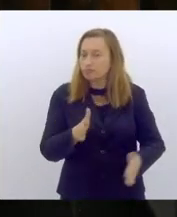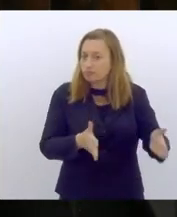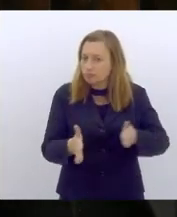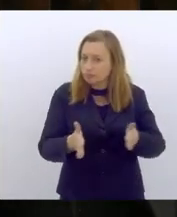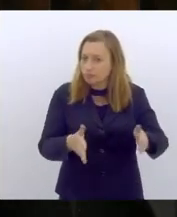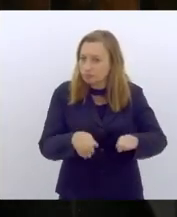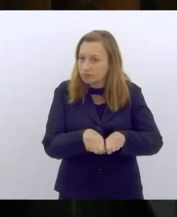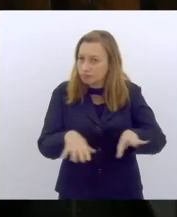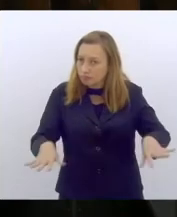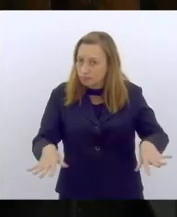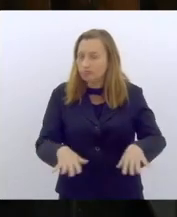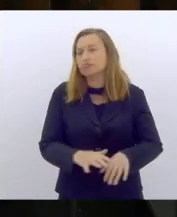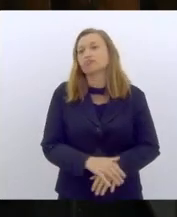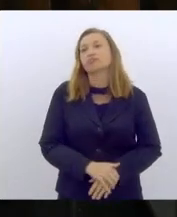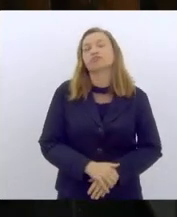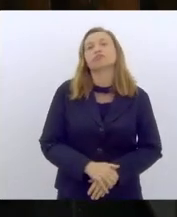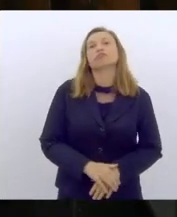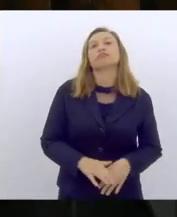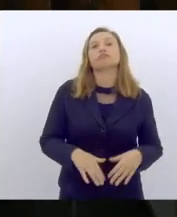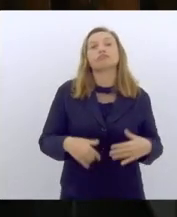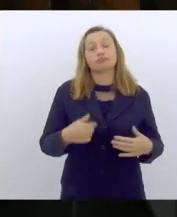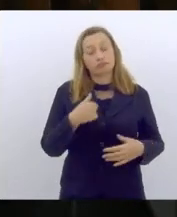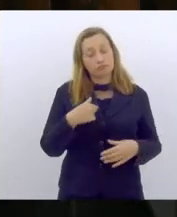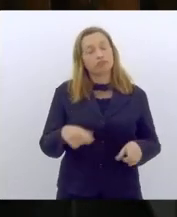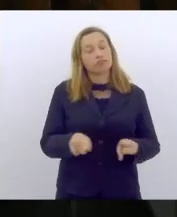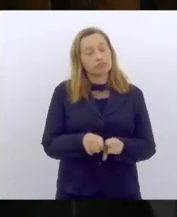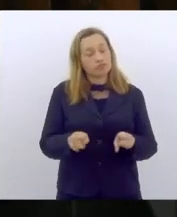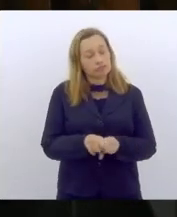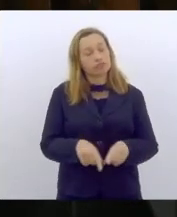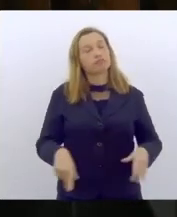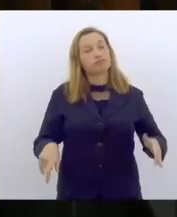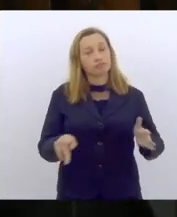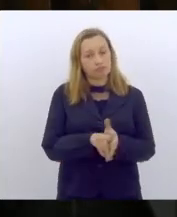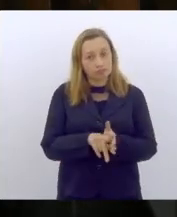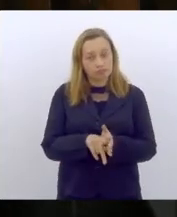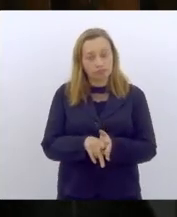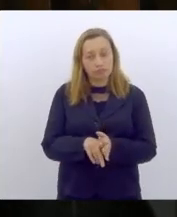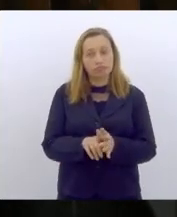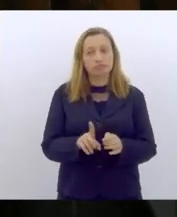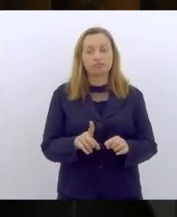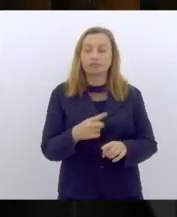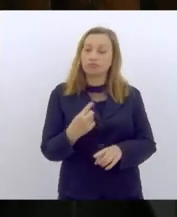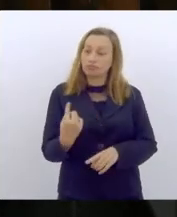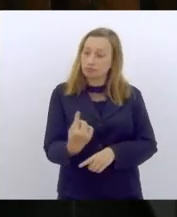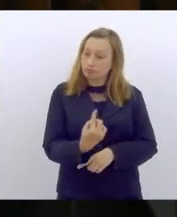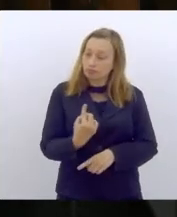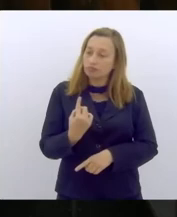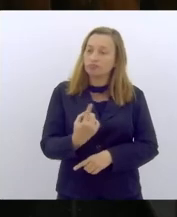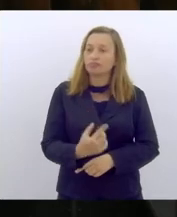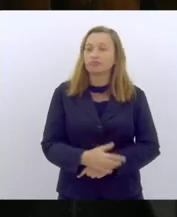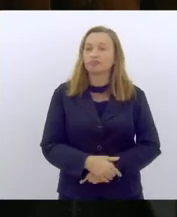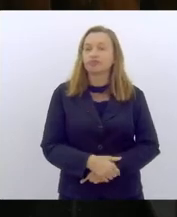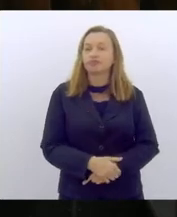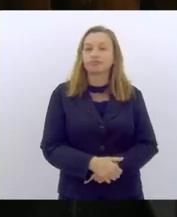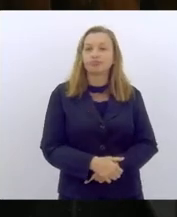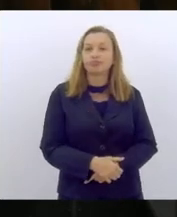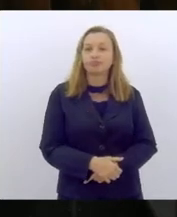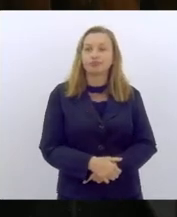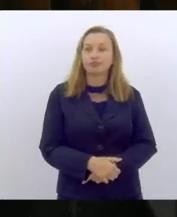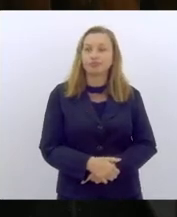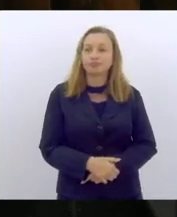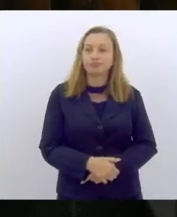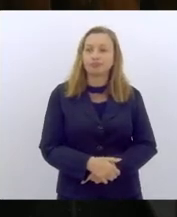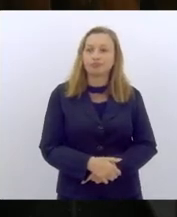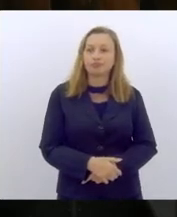pandêmico no qual Eu também fiz parte nós colocamos um